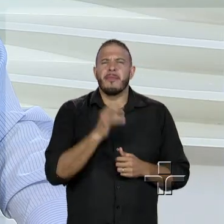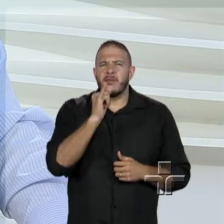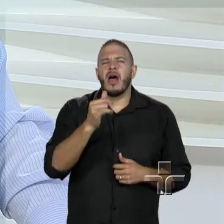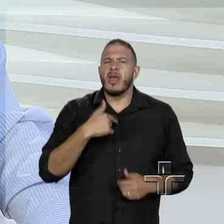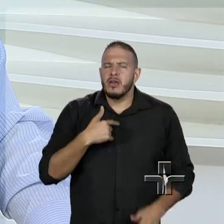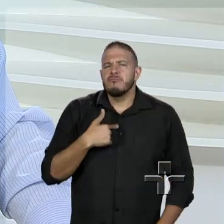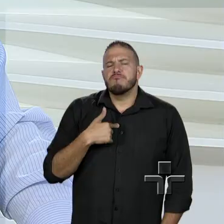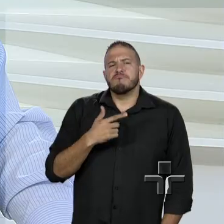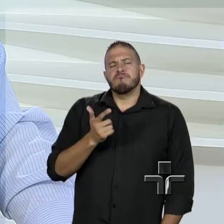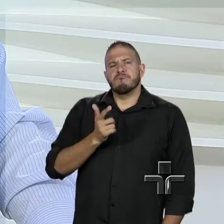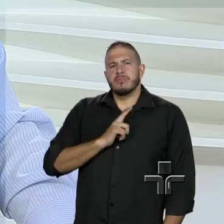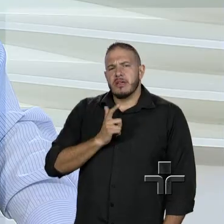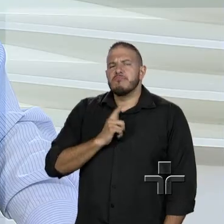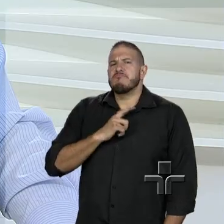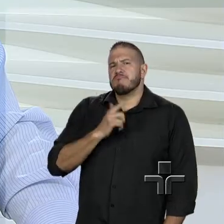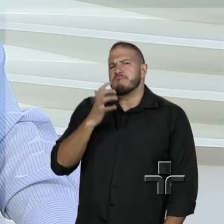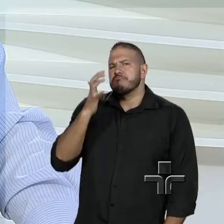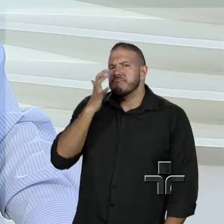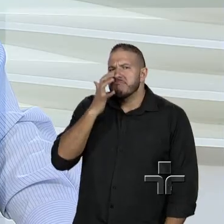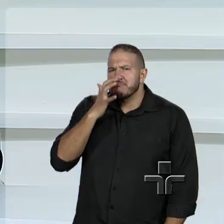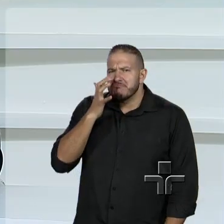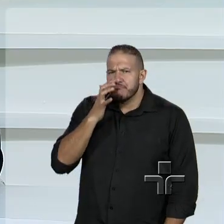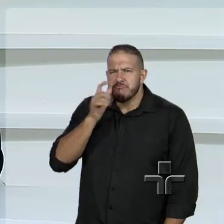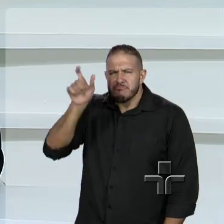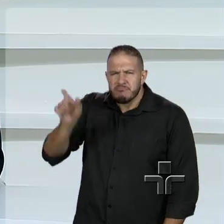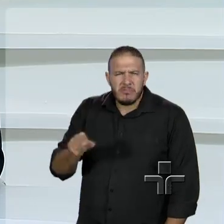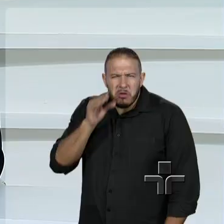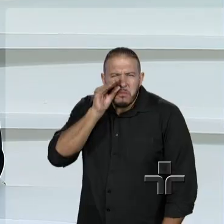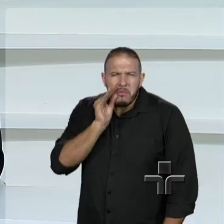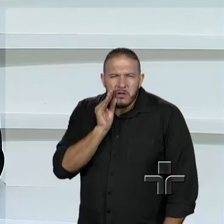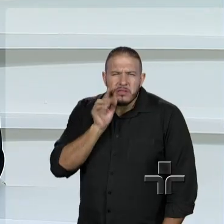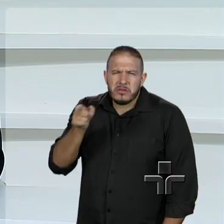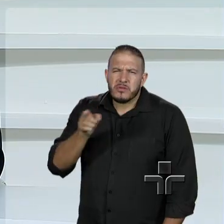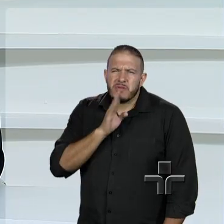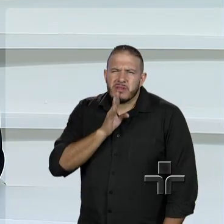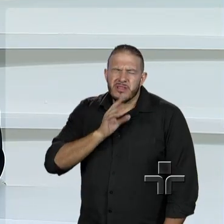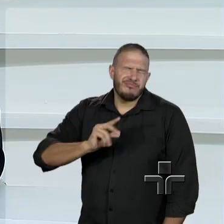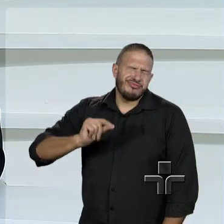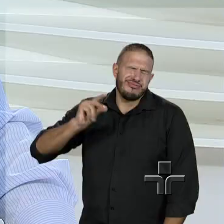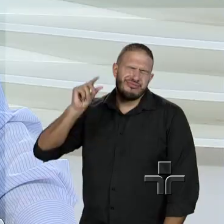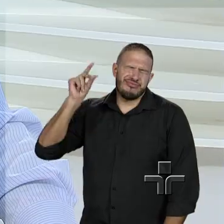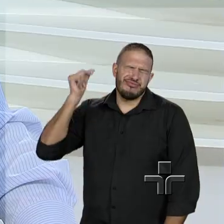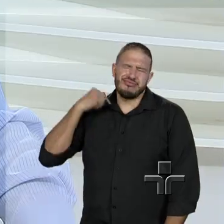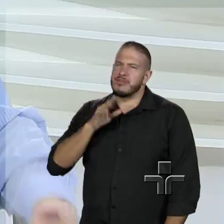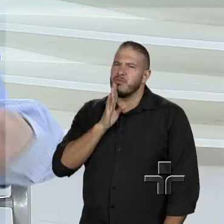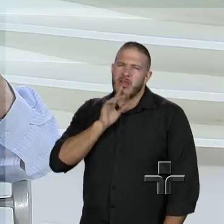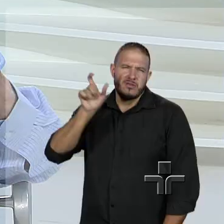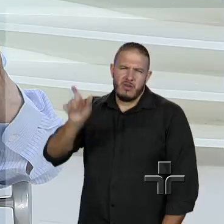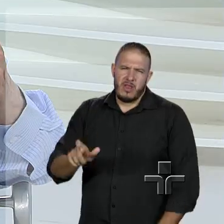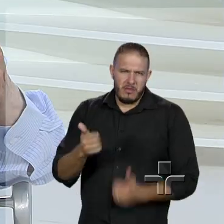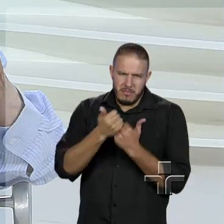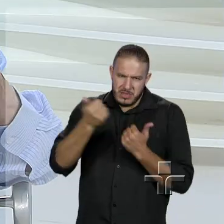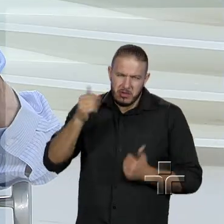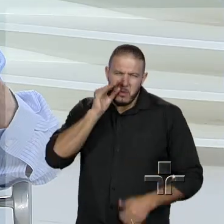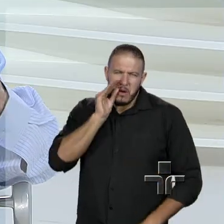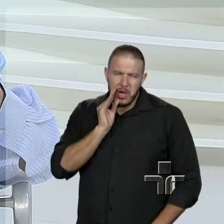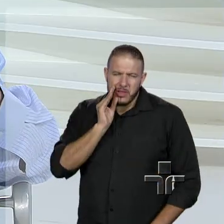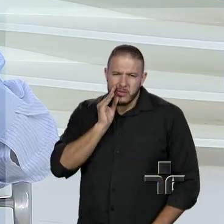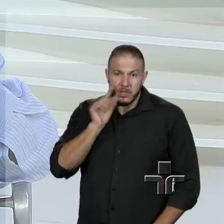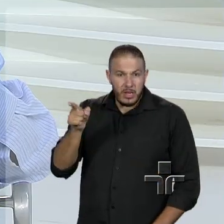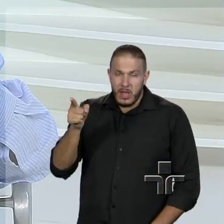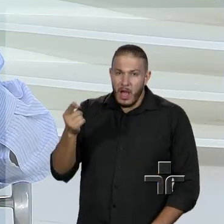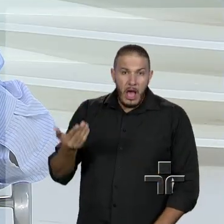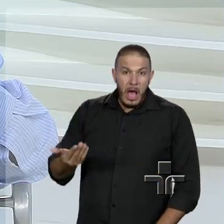grande admiração pelo Guedes. Conheço o Guedes de muitos anos, antes de ir